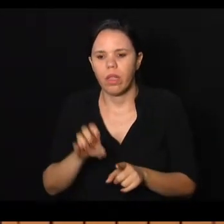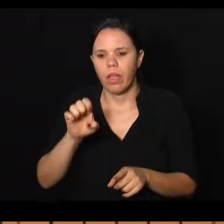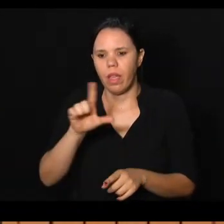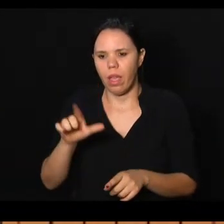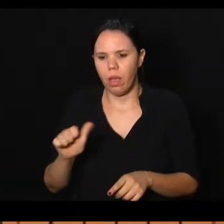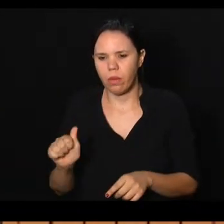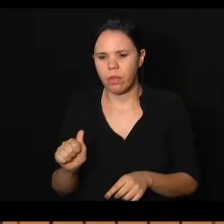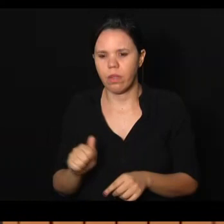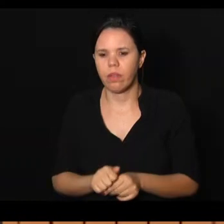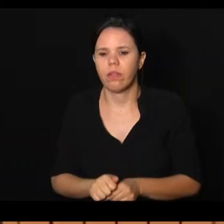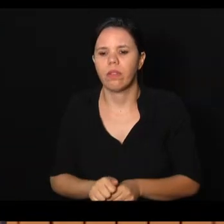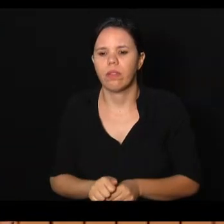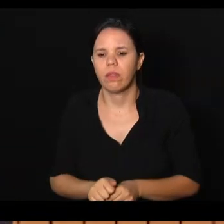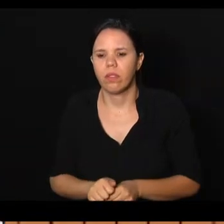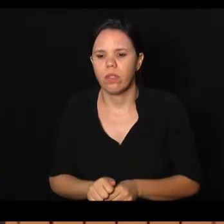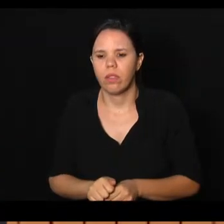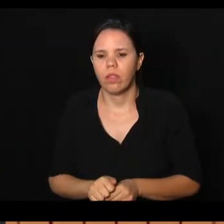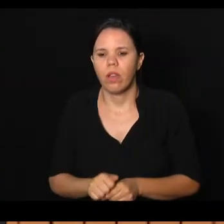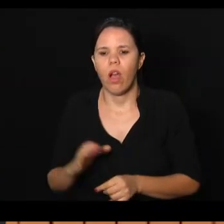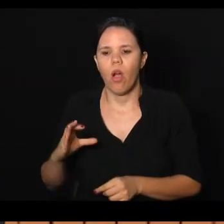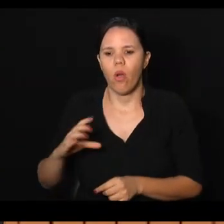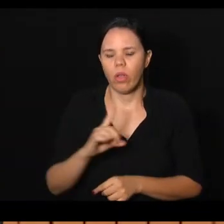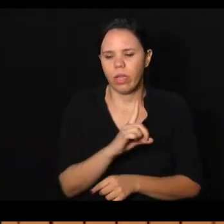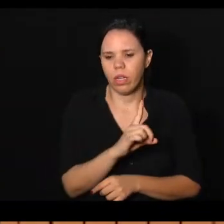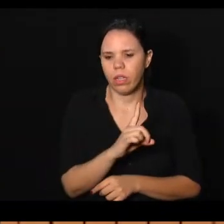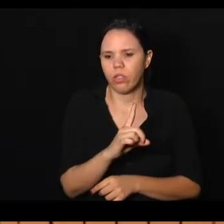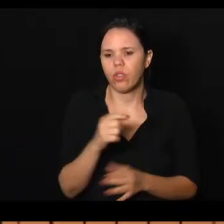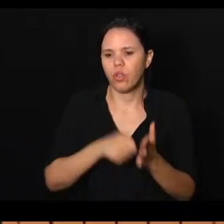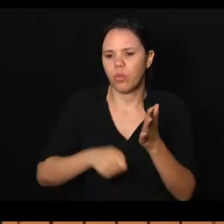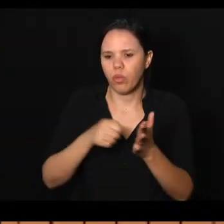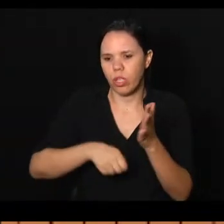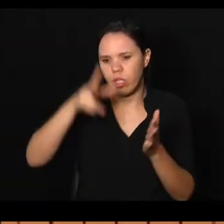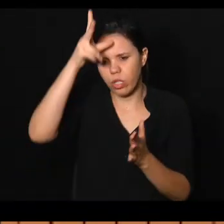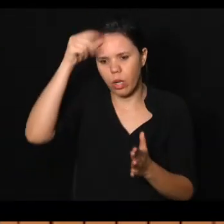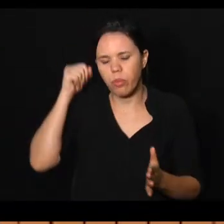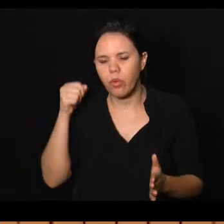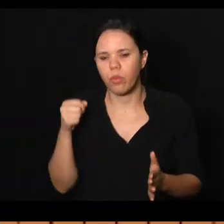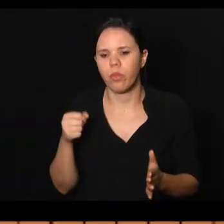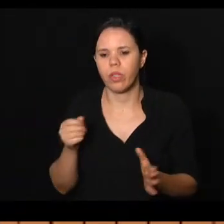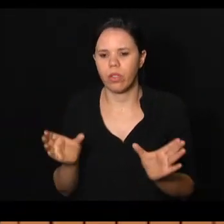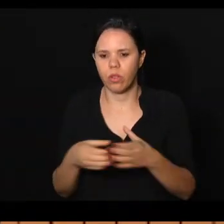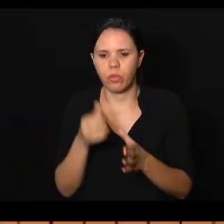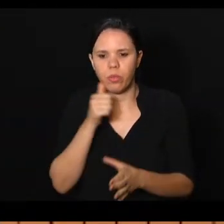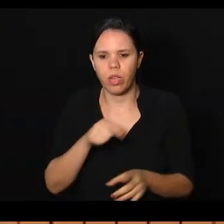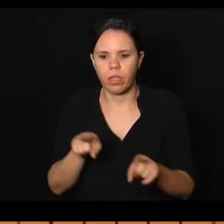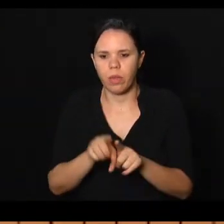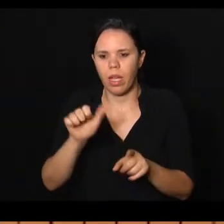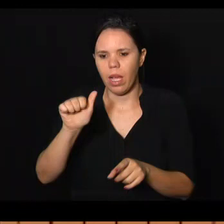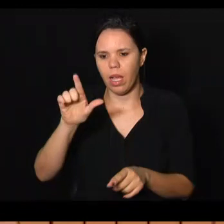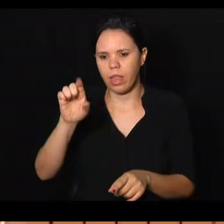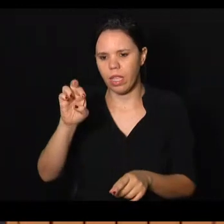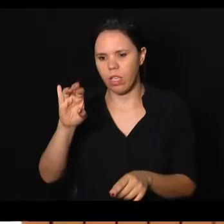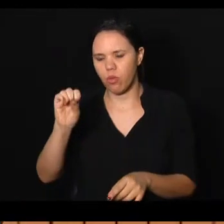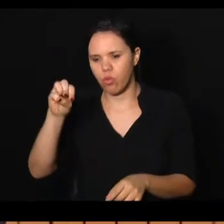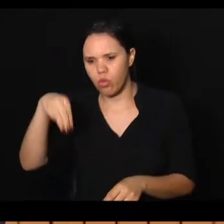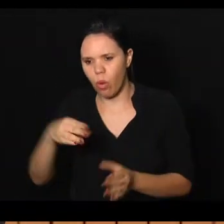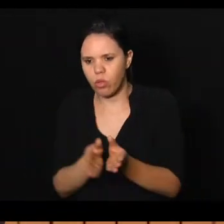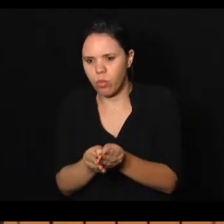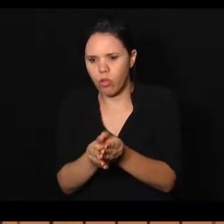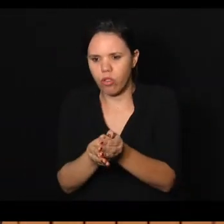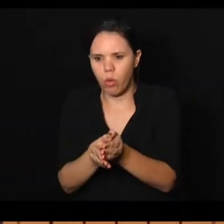coordenadora de Políticas Públicas para Mulheres, Adilson de Almeida, presidente do Conselho Tutelar de Mogi